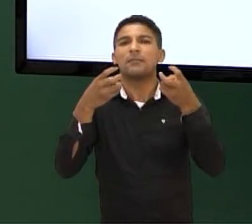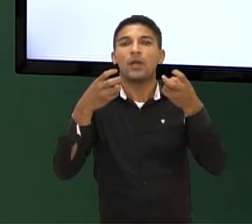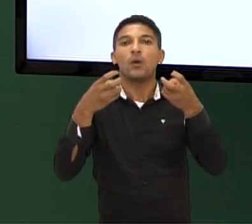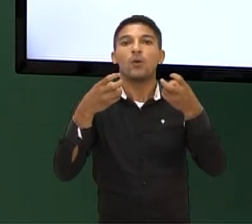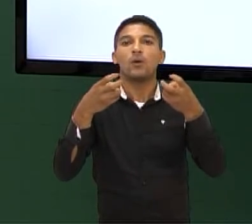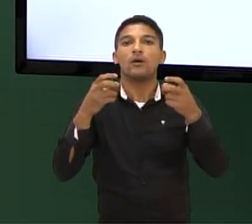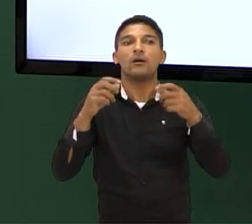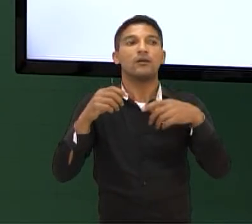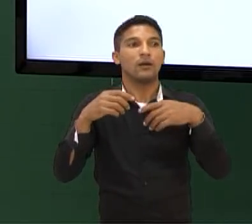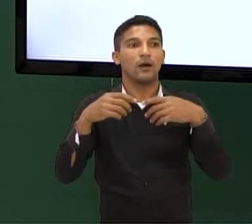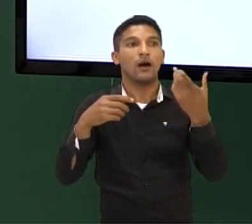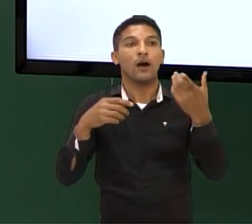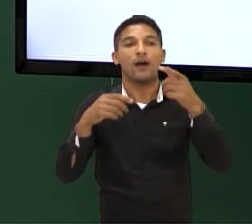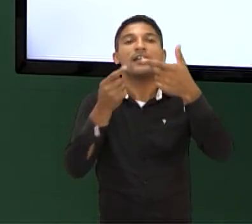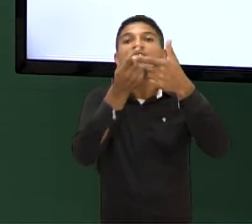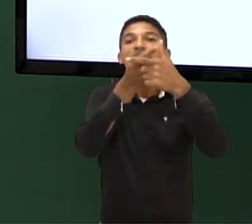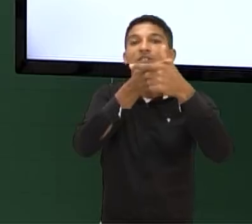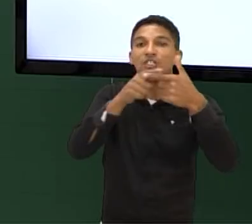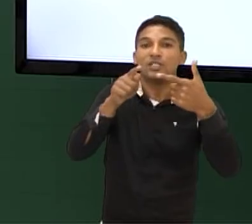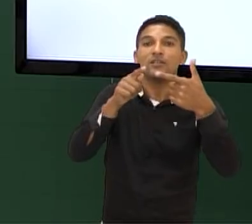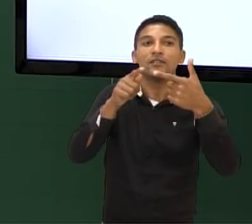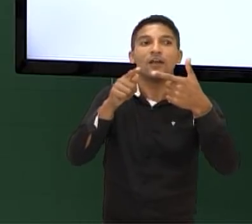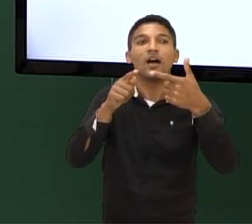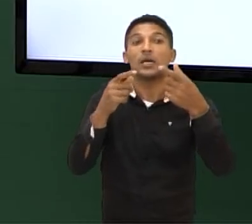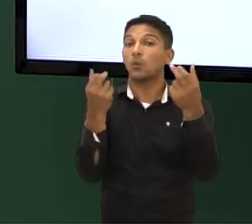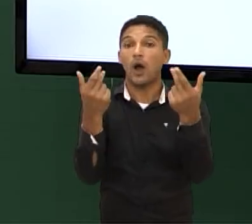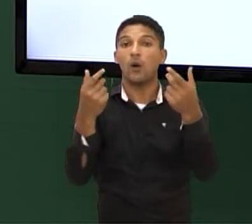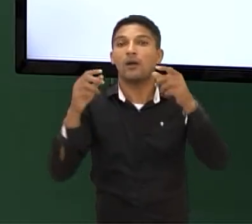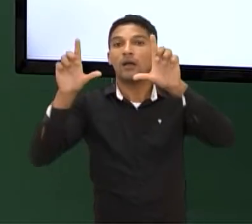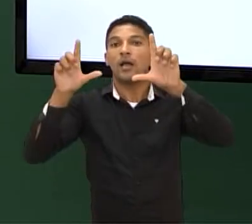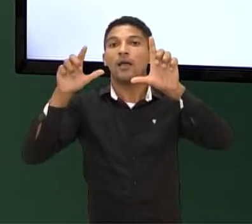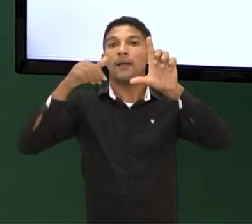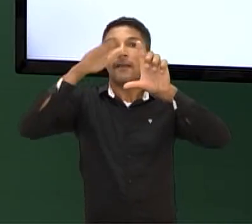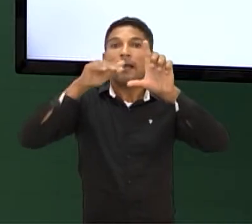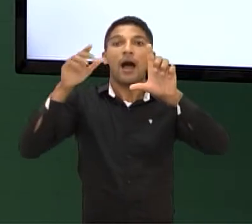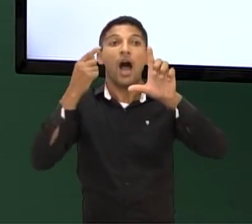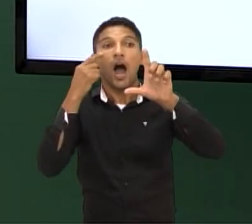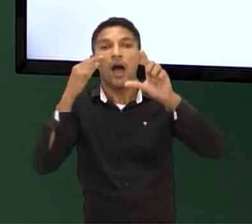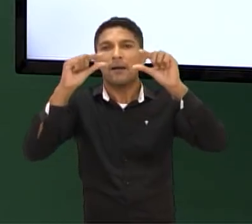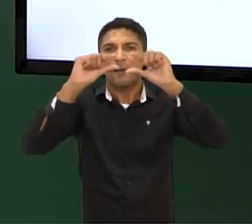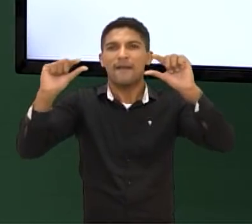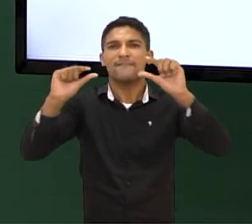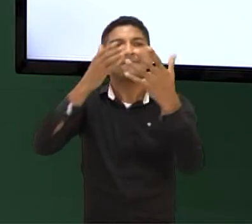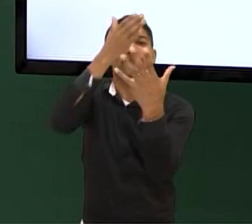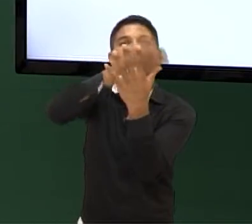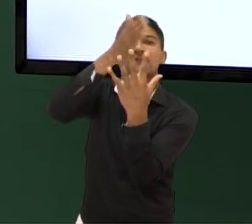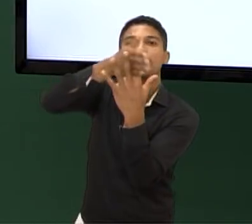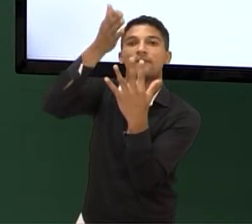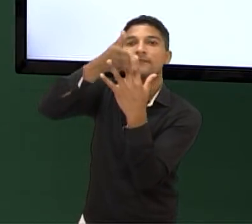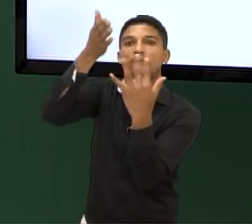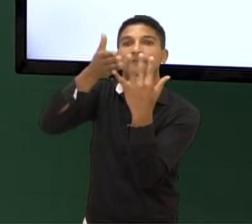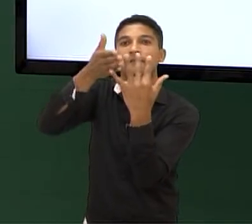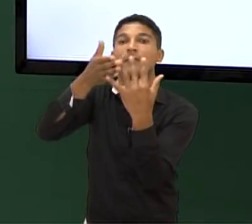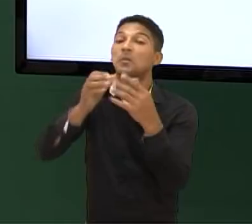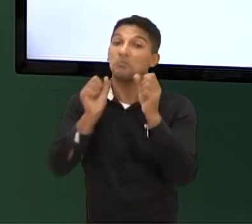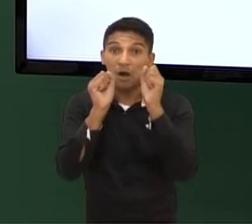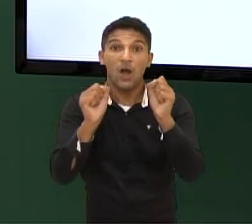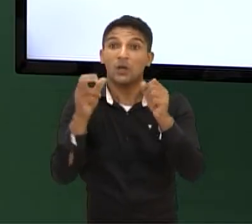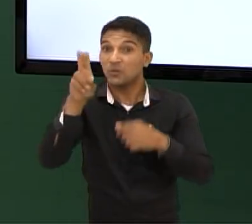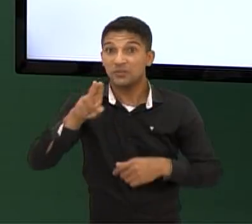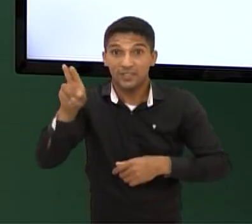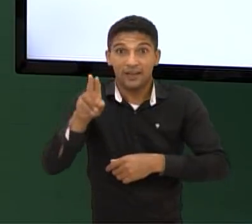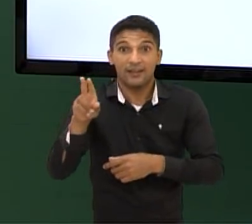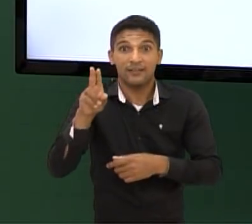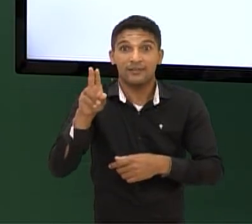todas as respostas também. Da mesma forma que o desenho. Vocês podem usar ou a divisão ou a forma fracionada com os